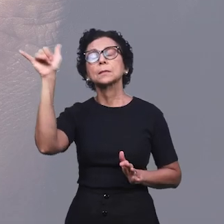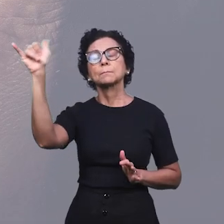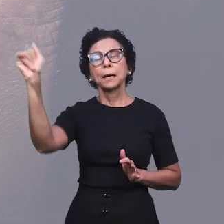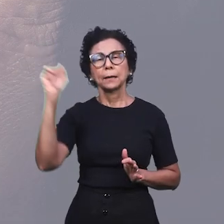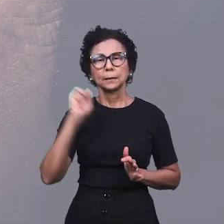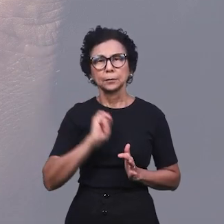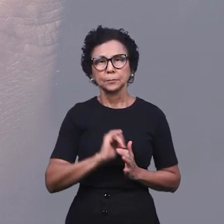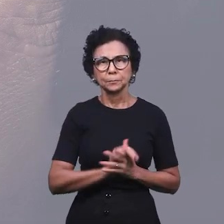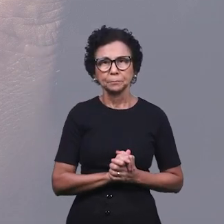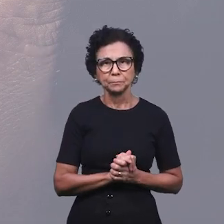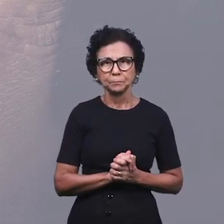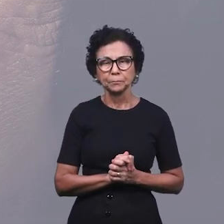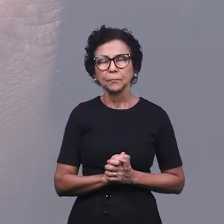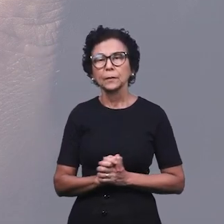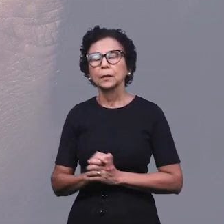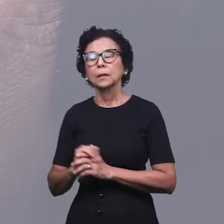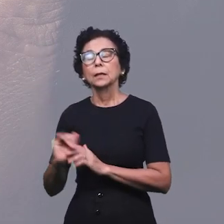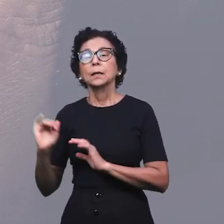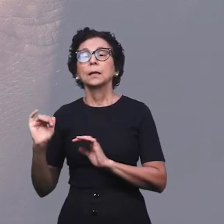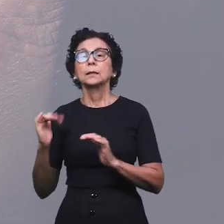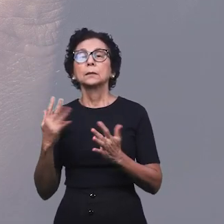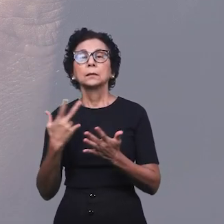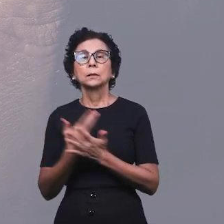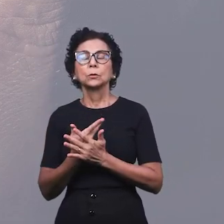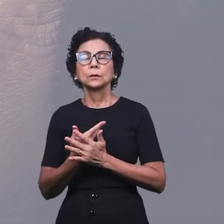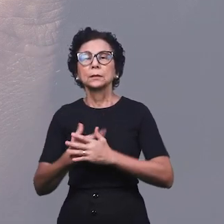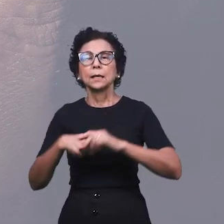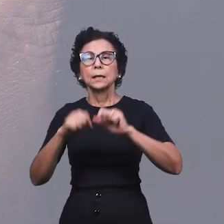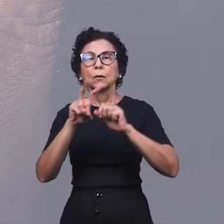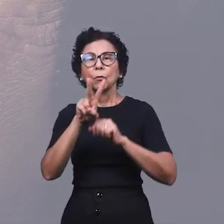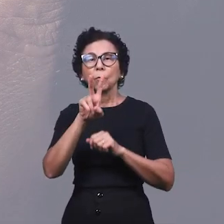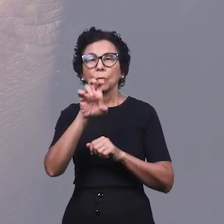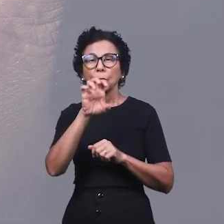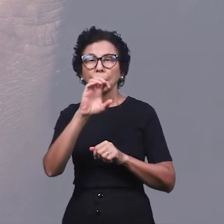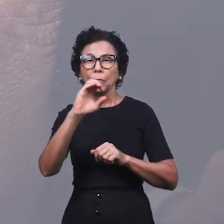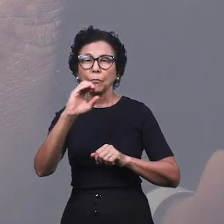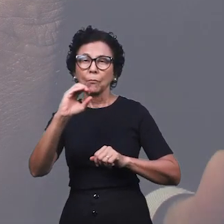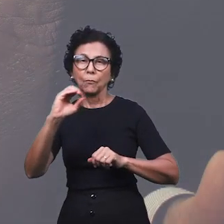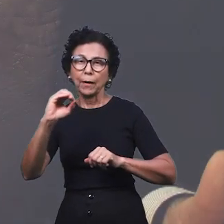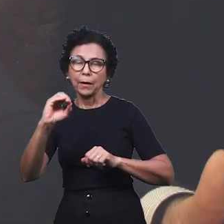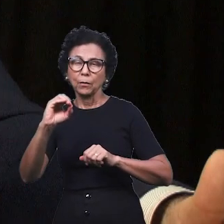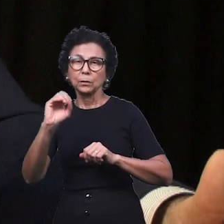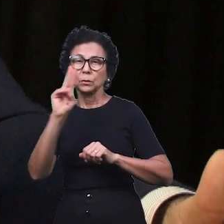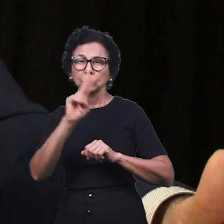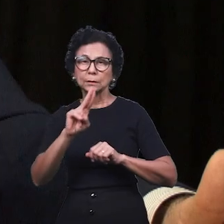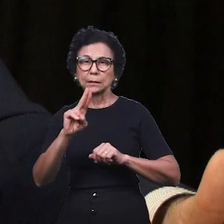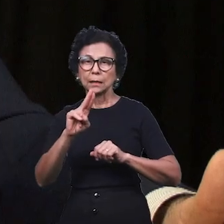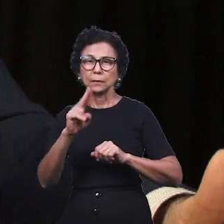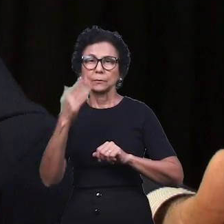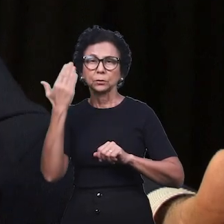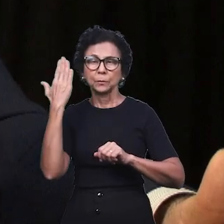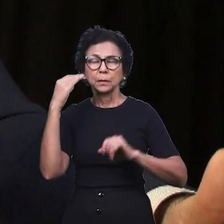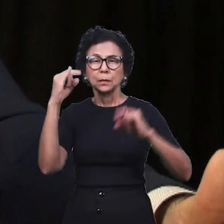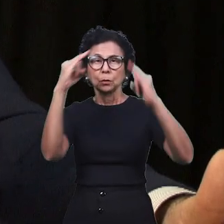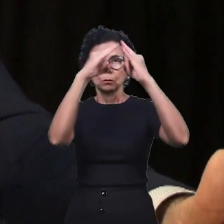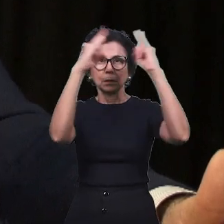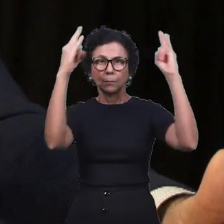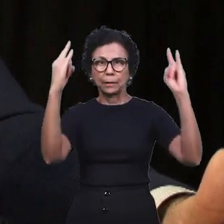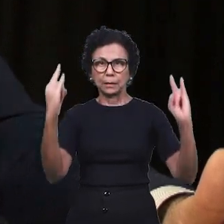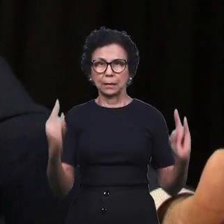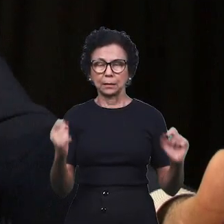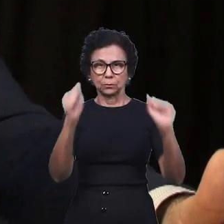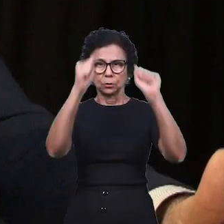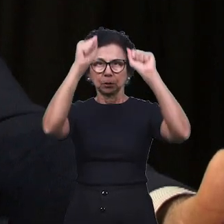rasga de alto a baixo e iniciou naquele momento o que é a nossa alegria. Nossa alegria da